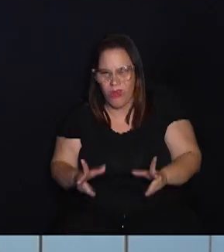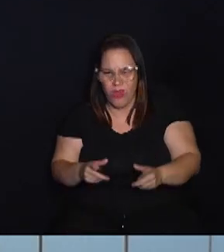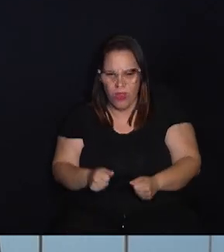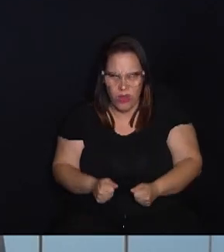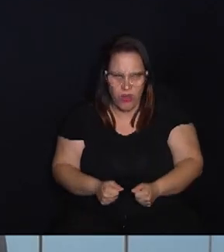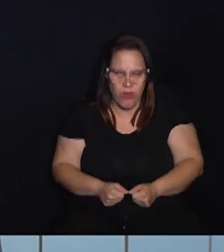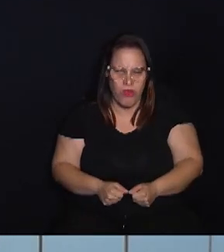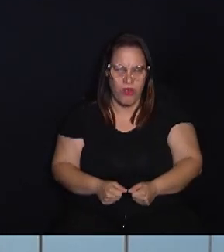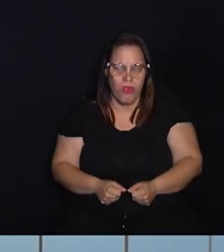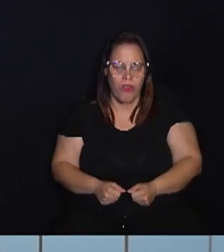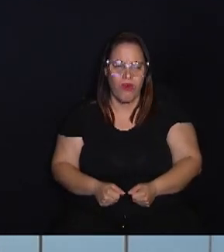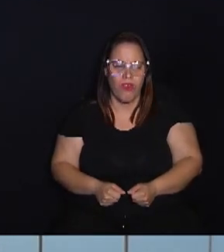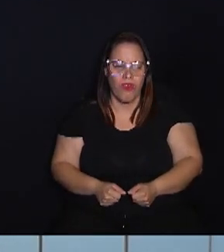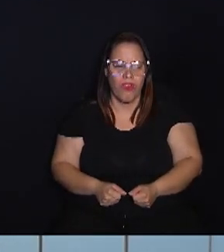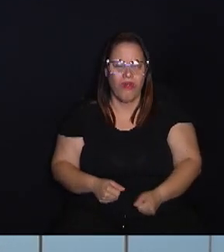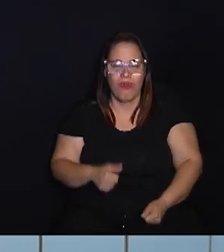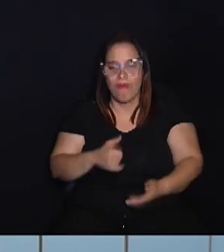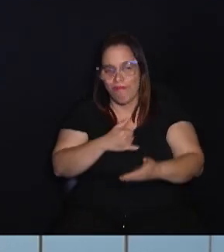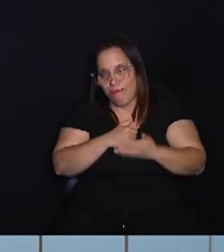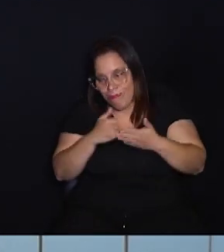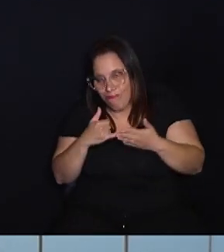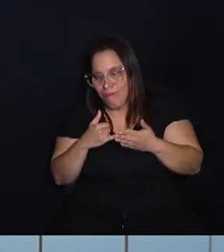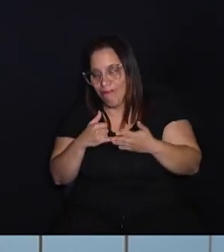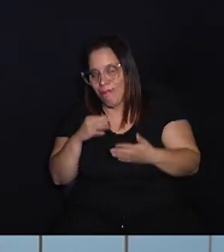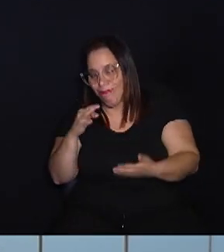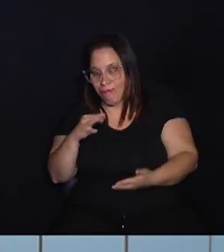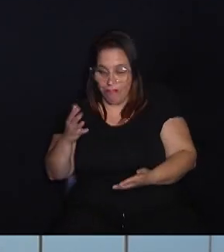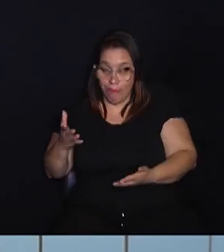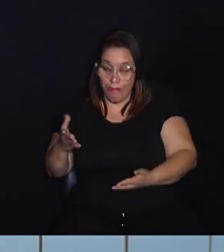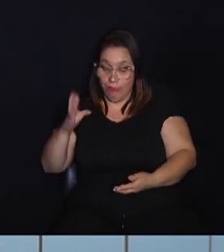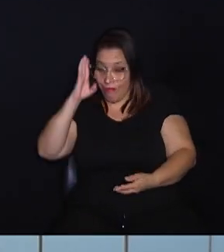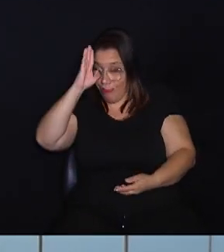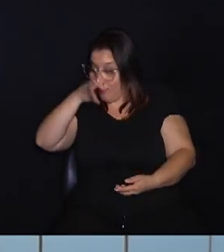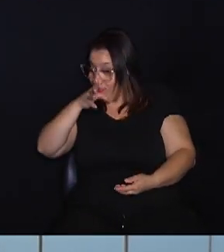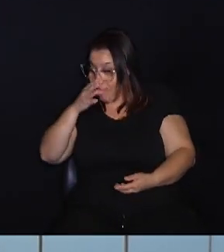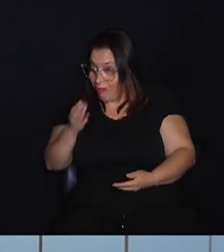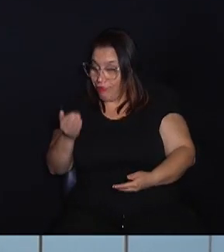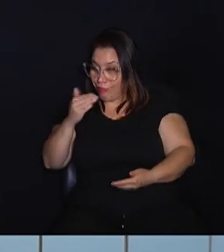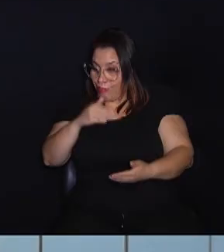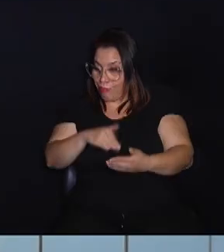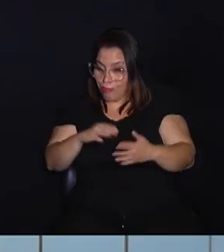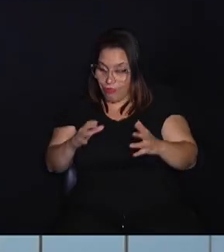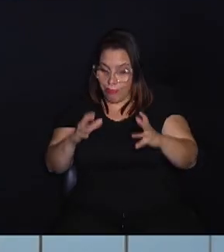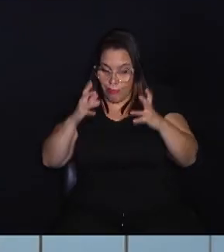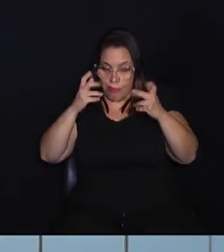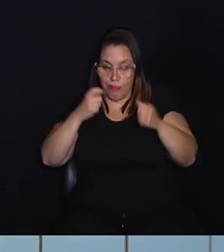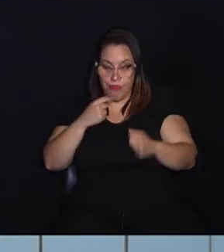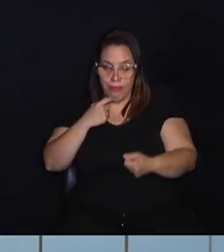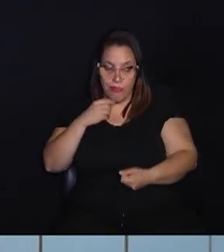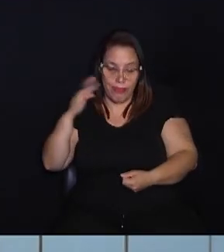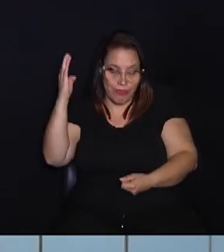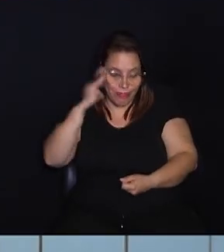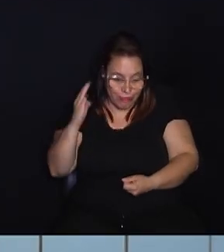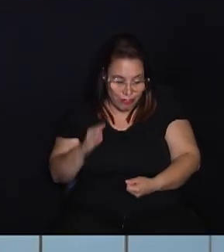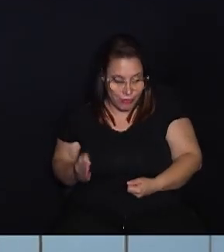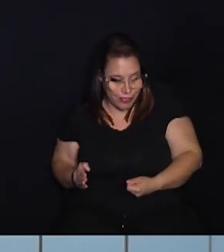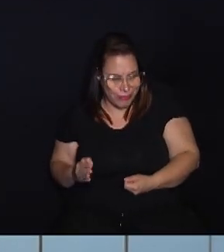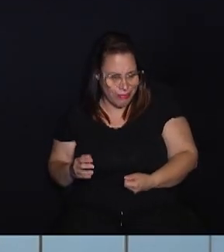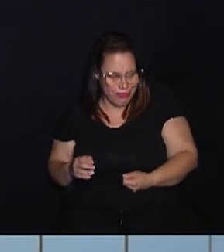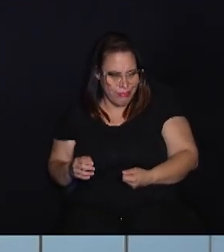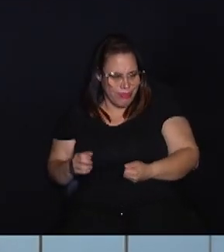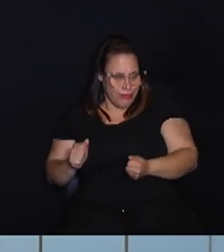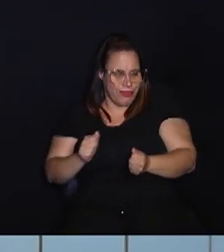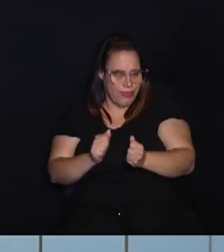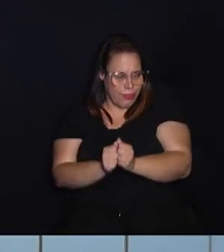moderna, inclusive de drogas, né? E eu acho que trazer num evento aqui no Brasil, aqui perto da nossa